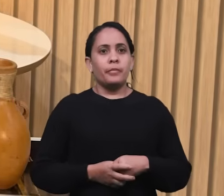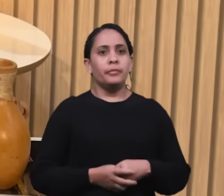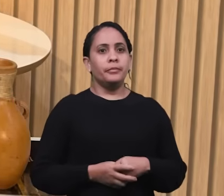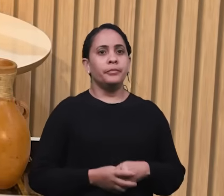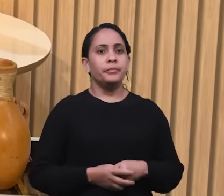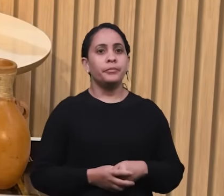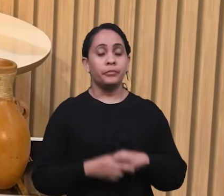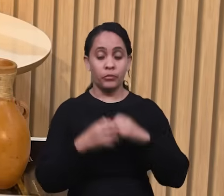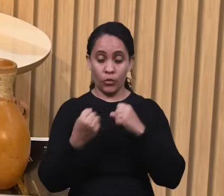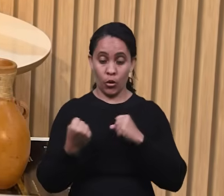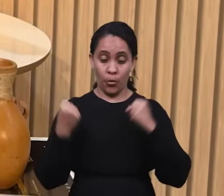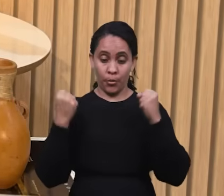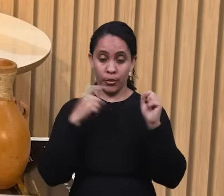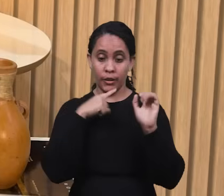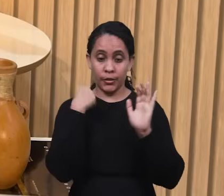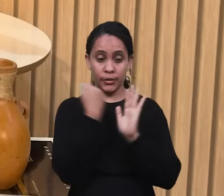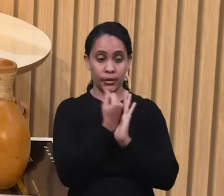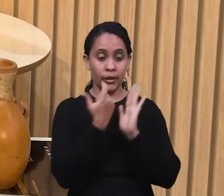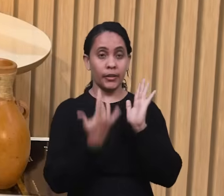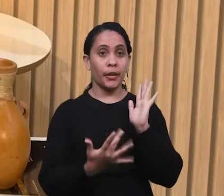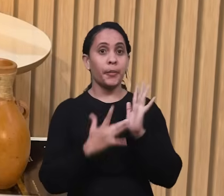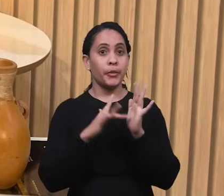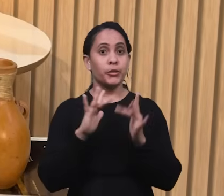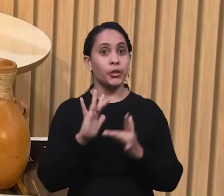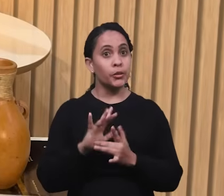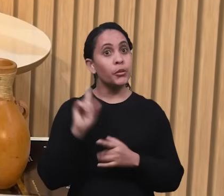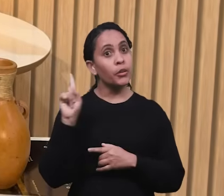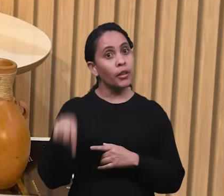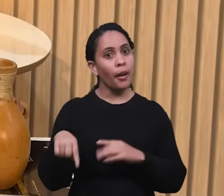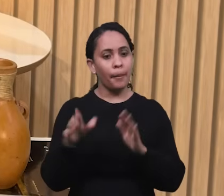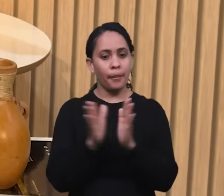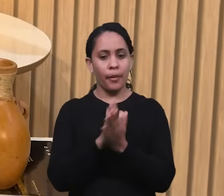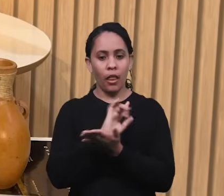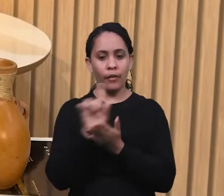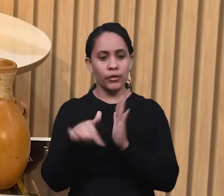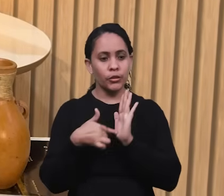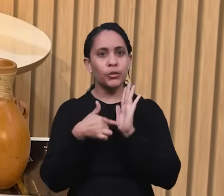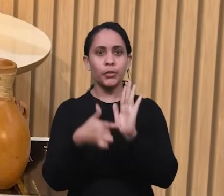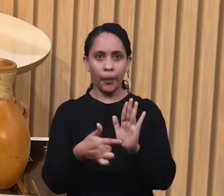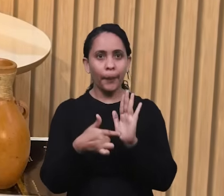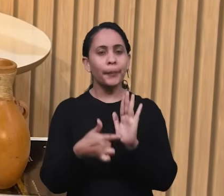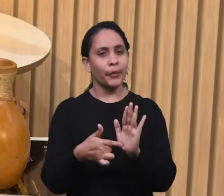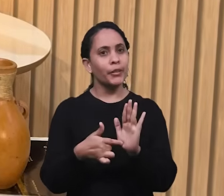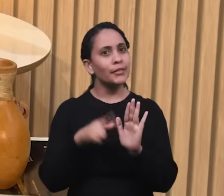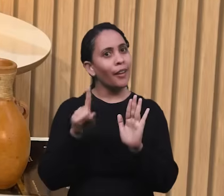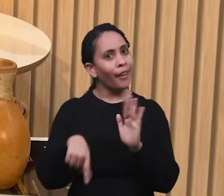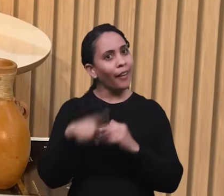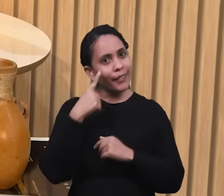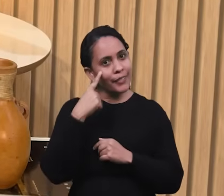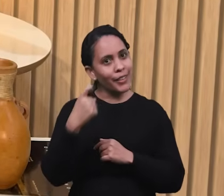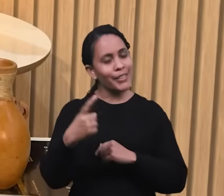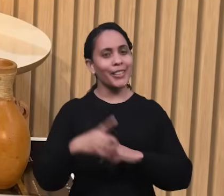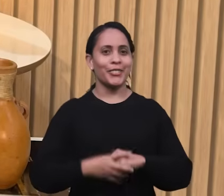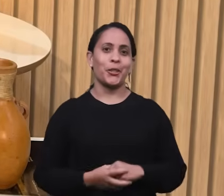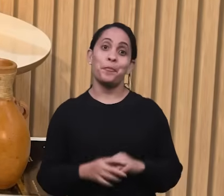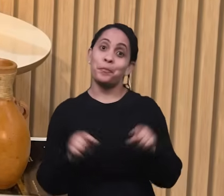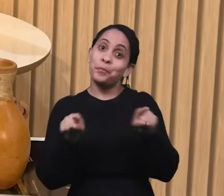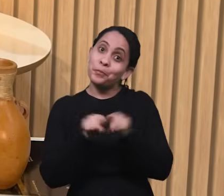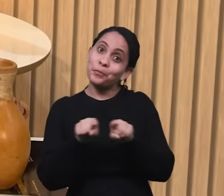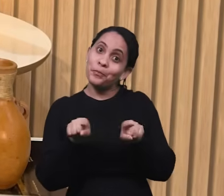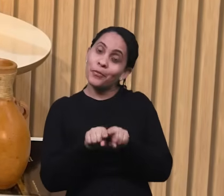o poder do sangue de Jesus, o que a Bíblia fala sobre isso, é muito interessante. Também